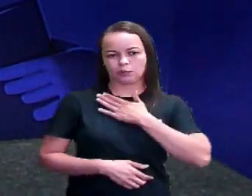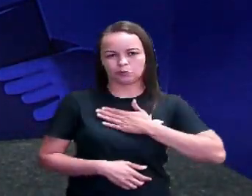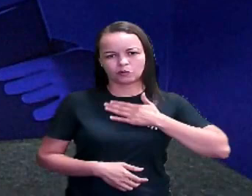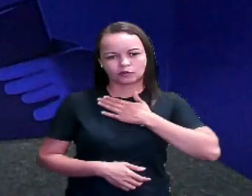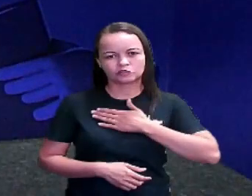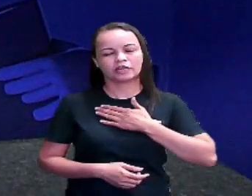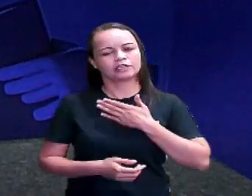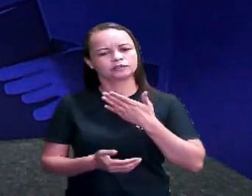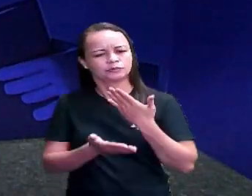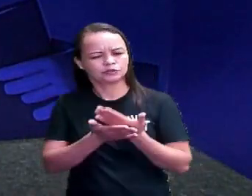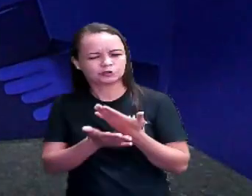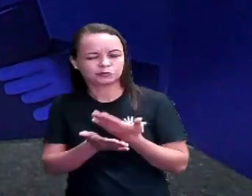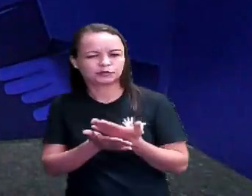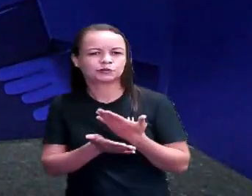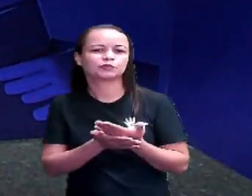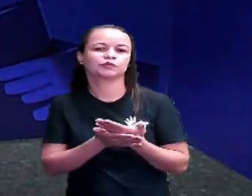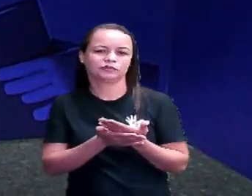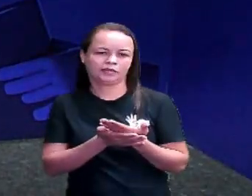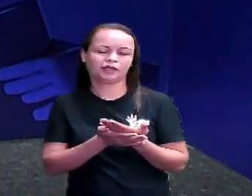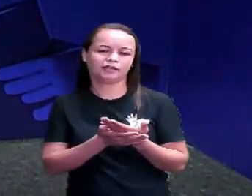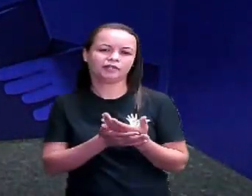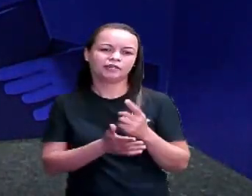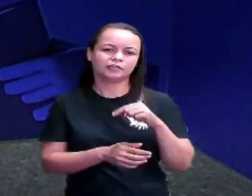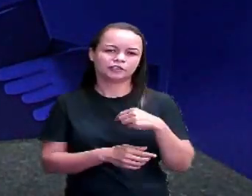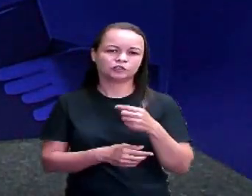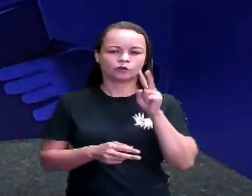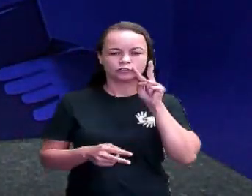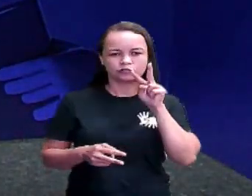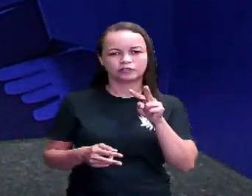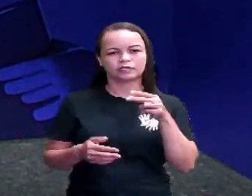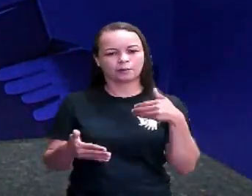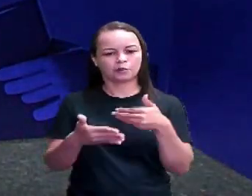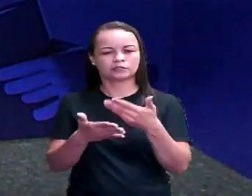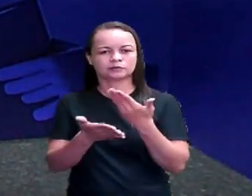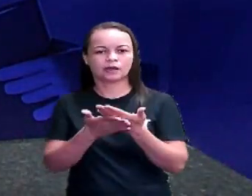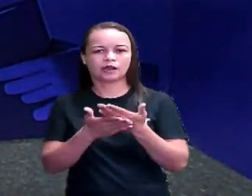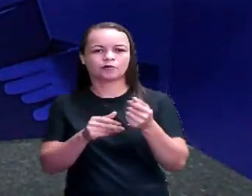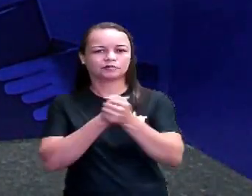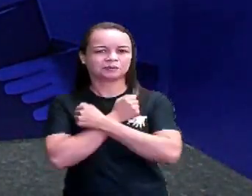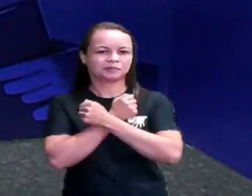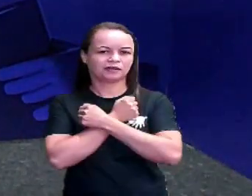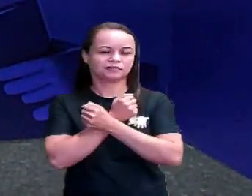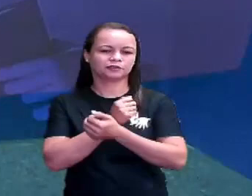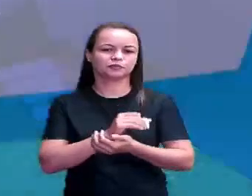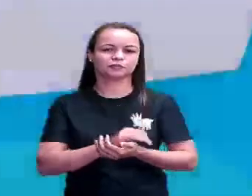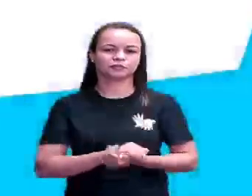Estudem, tá certo? Que a gente se vê na próxima aula. Um abraço!